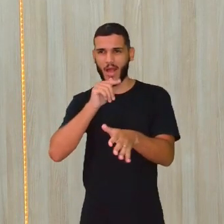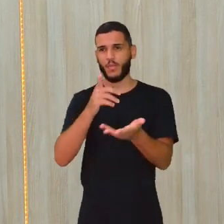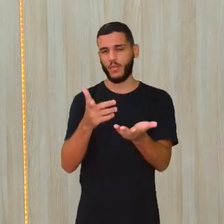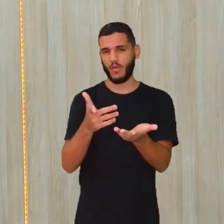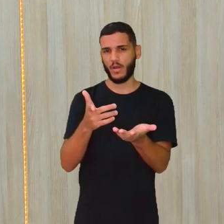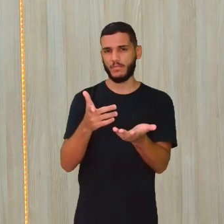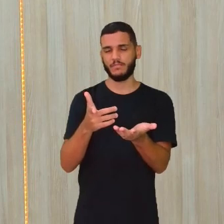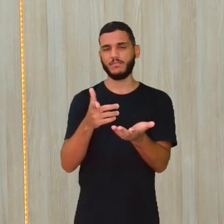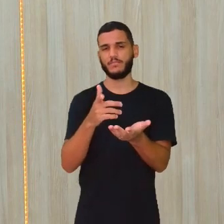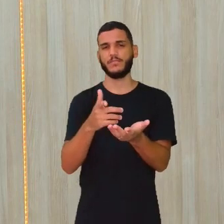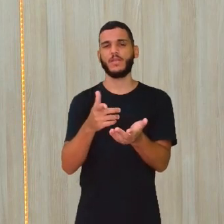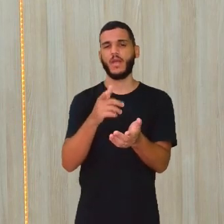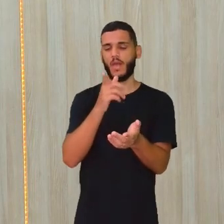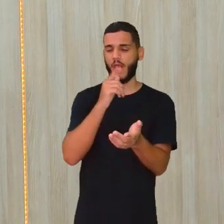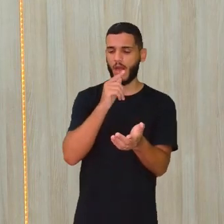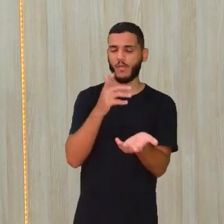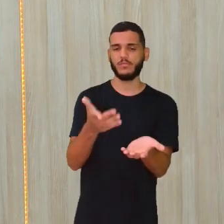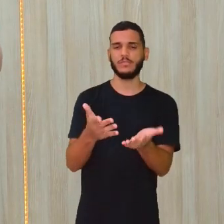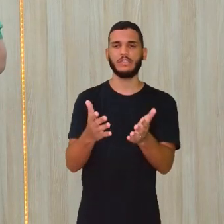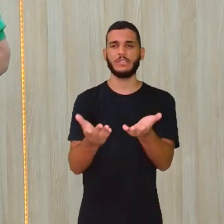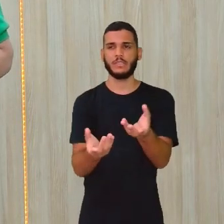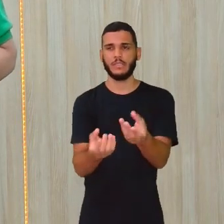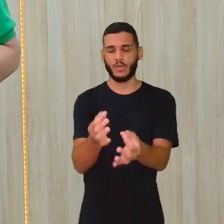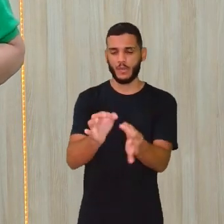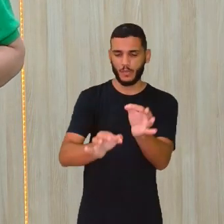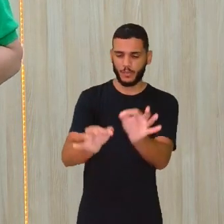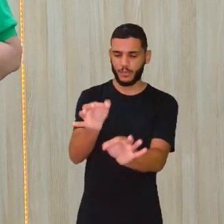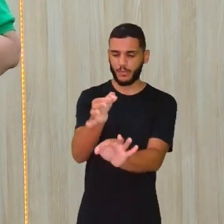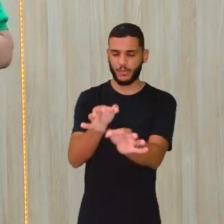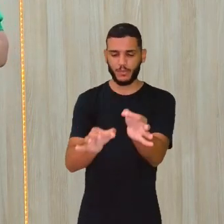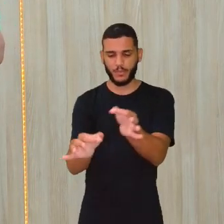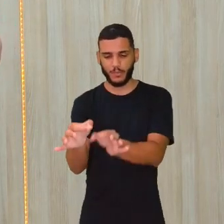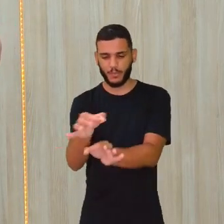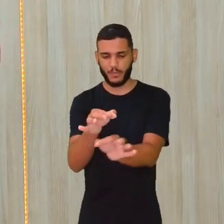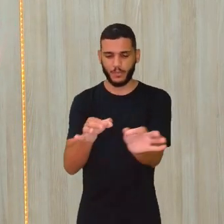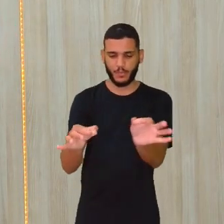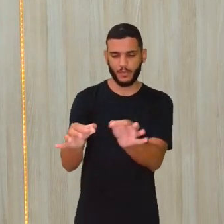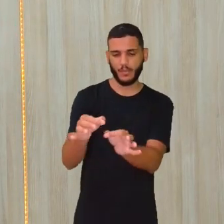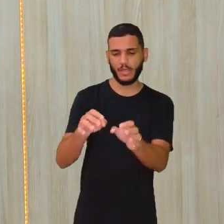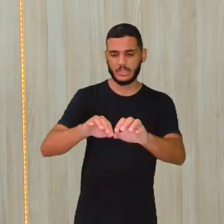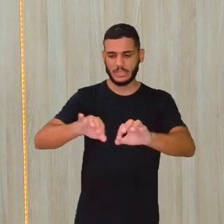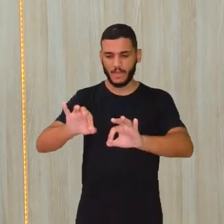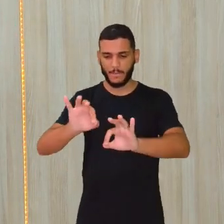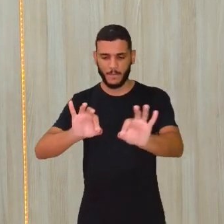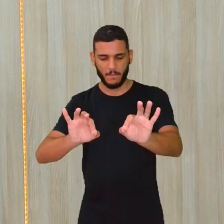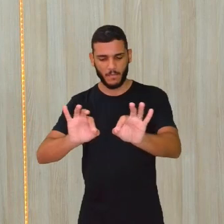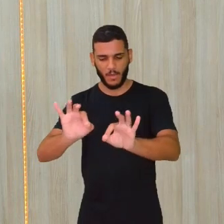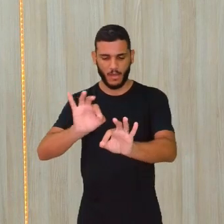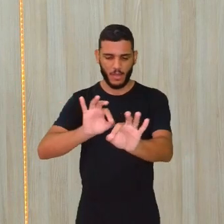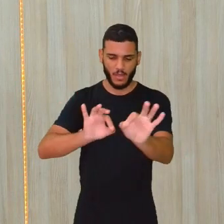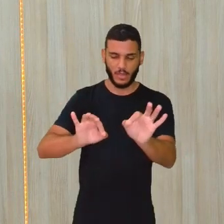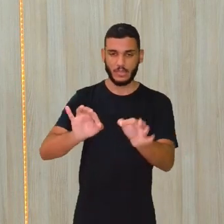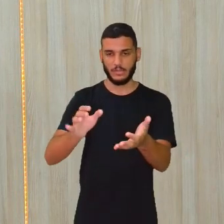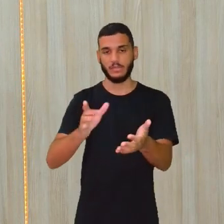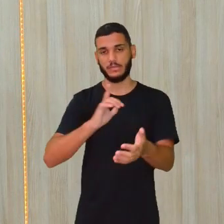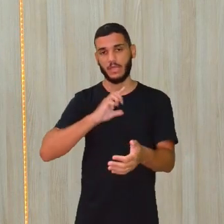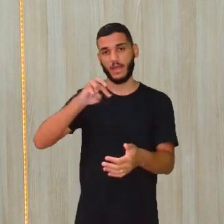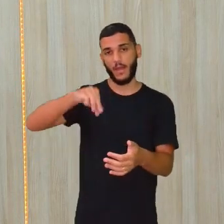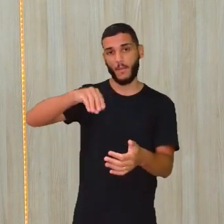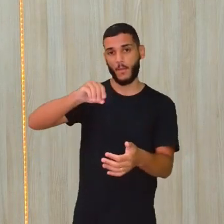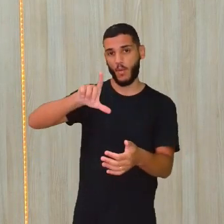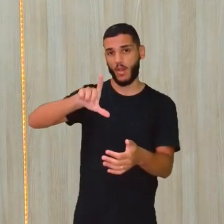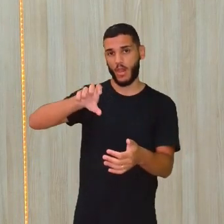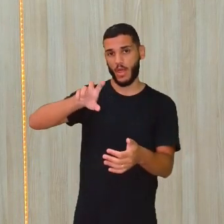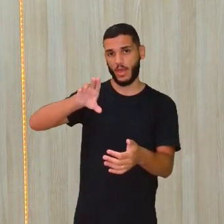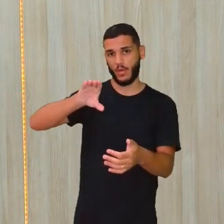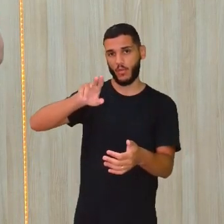água, aquela água que a gente bebe, a água que está saindo aí das torneiras, a água do nosso banho. Vejam que ela está numa